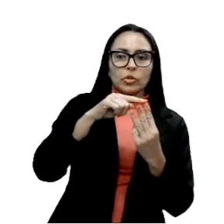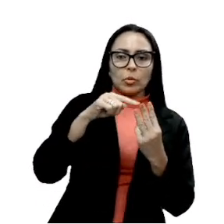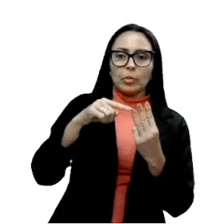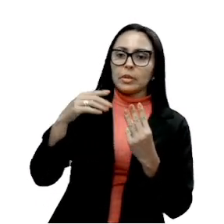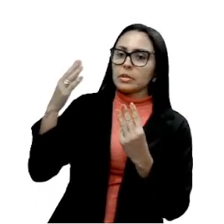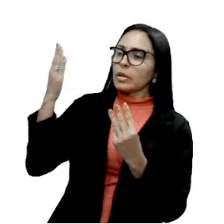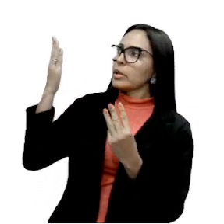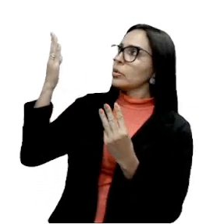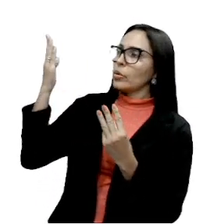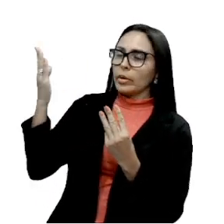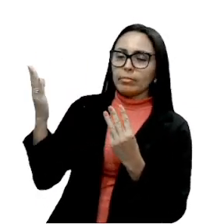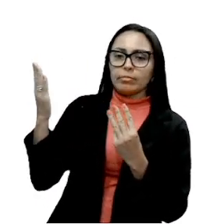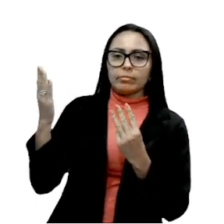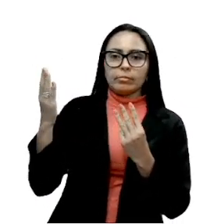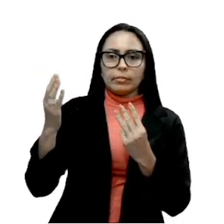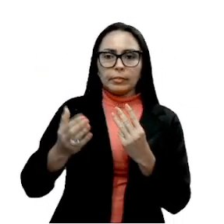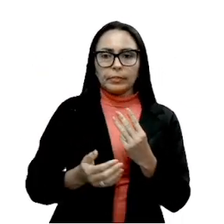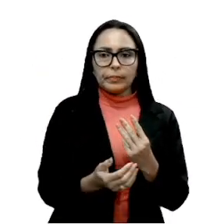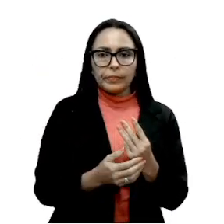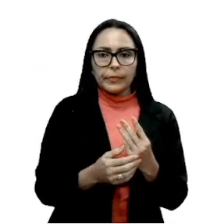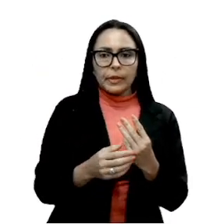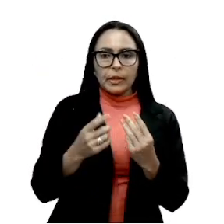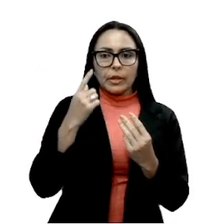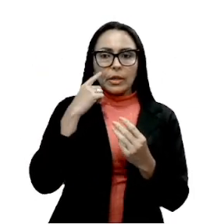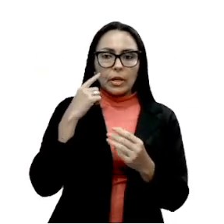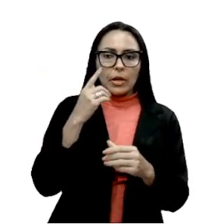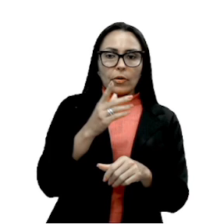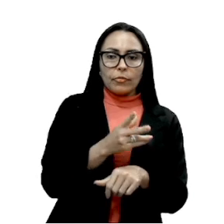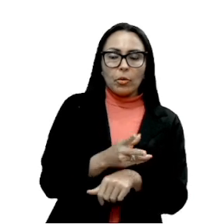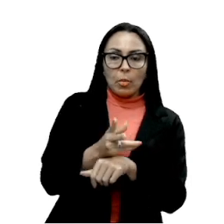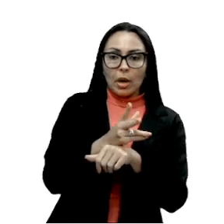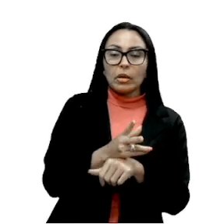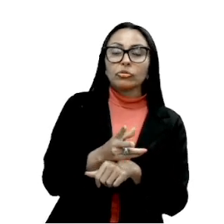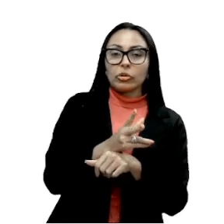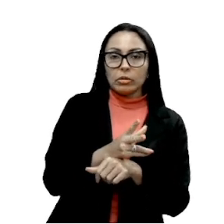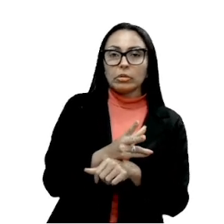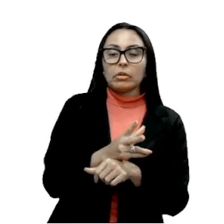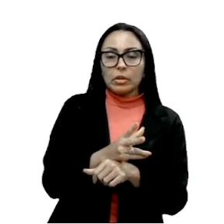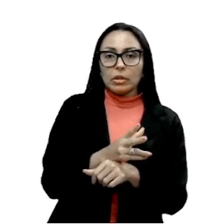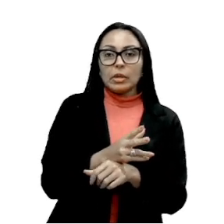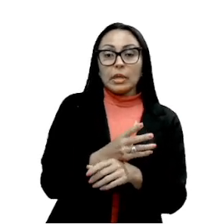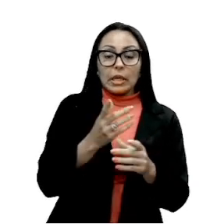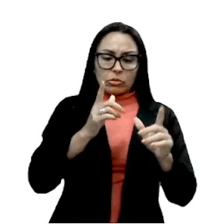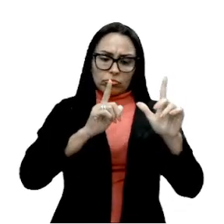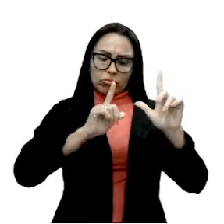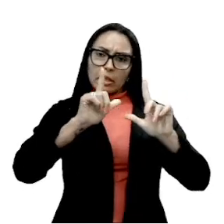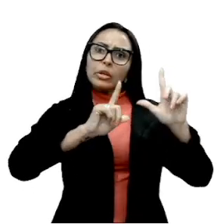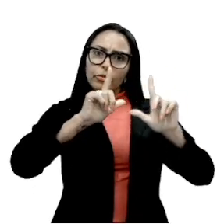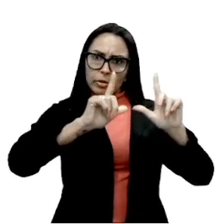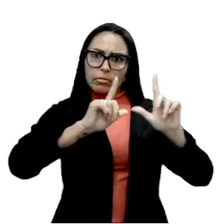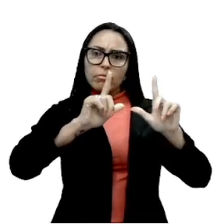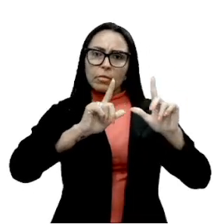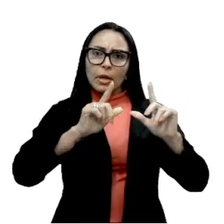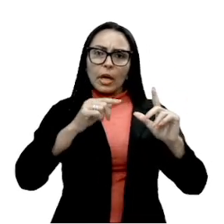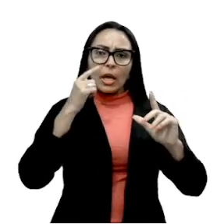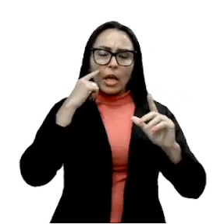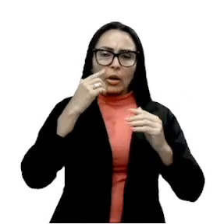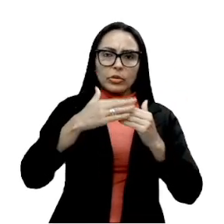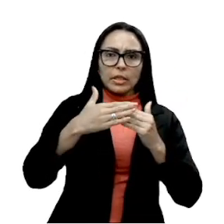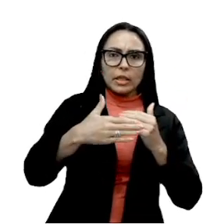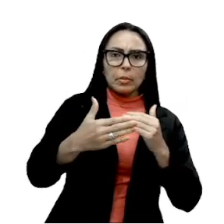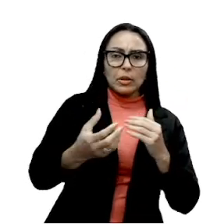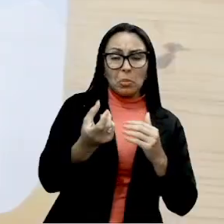uma chamada de marketing, uma publicidade. Então, no caso da TV, por ser um segmento mais